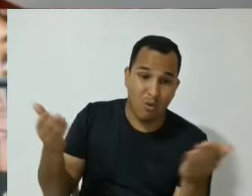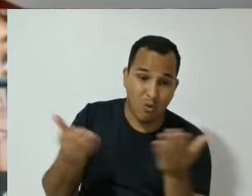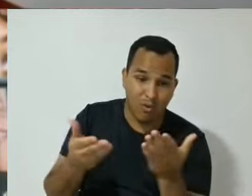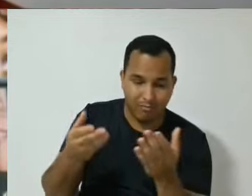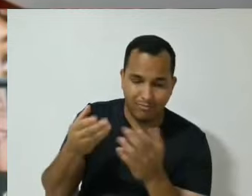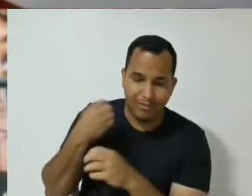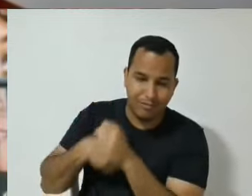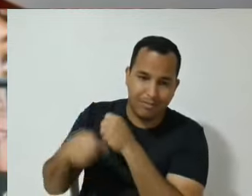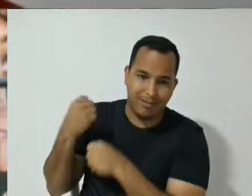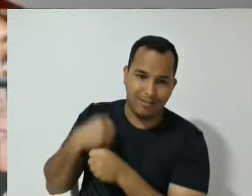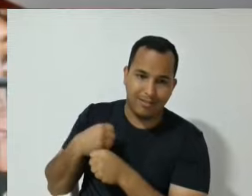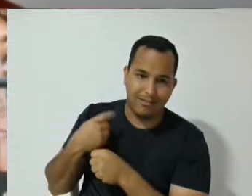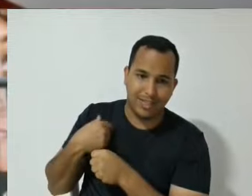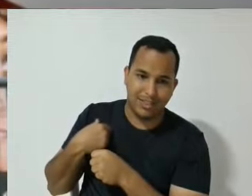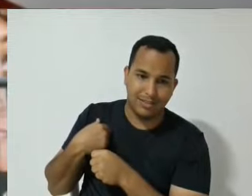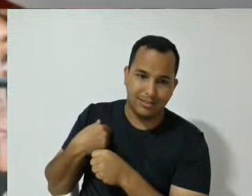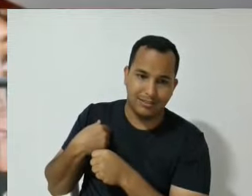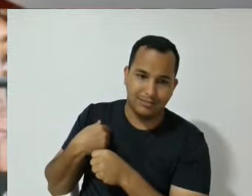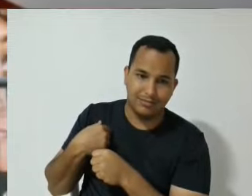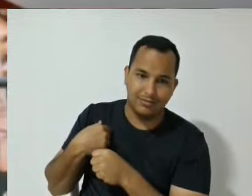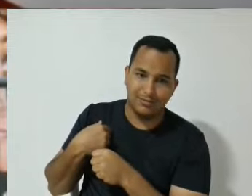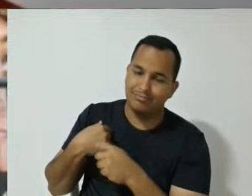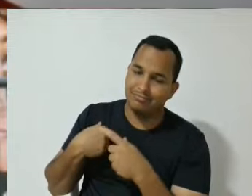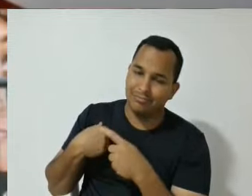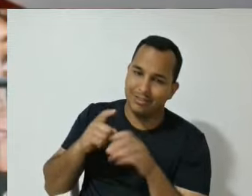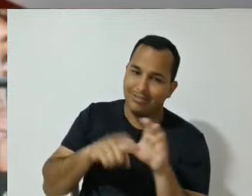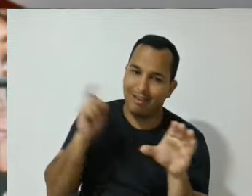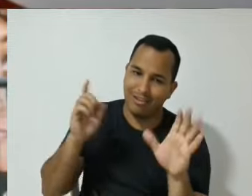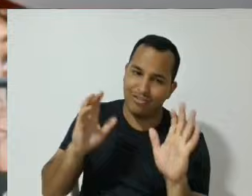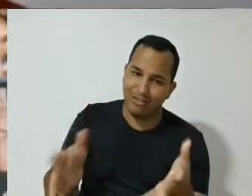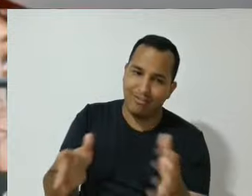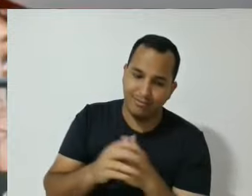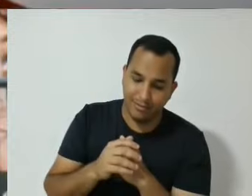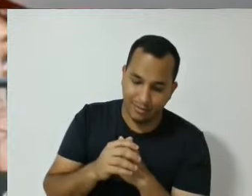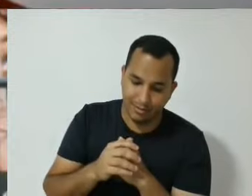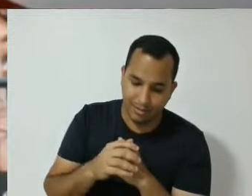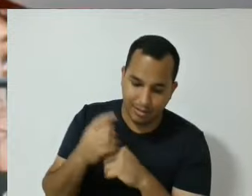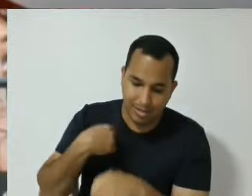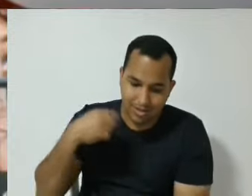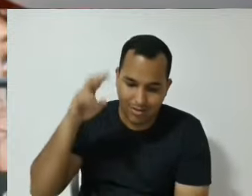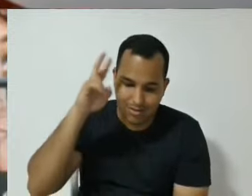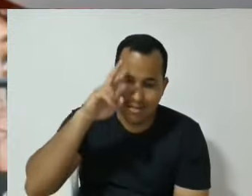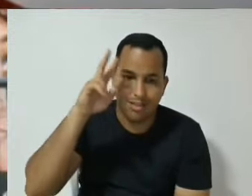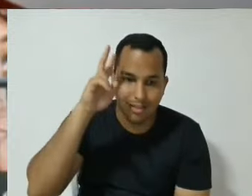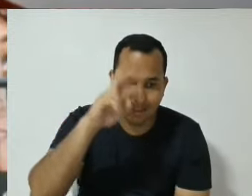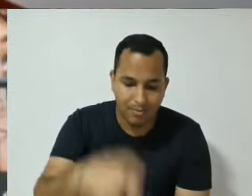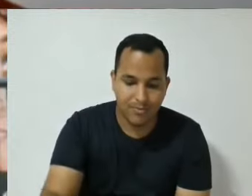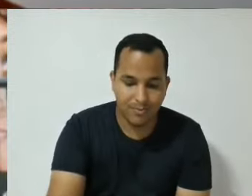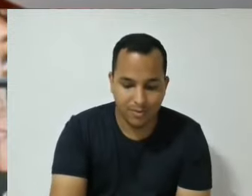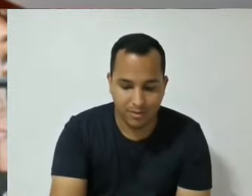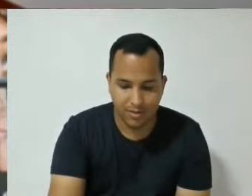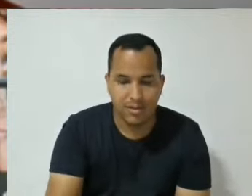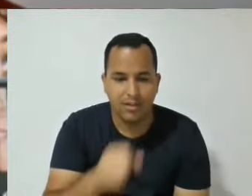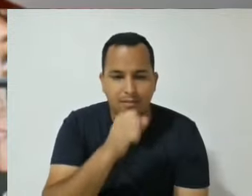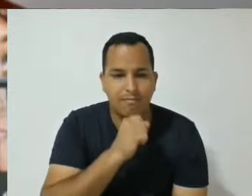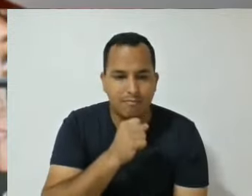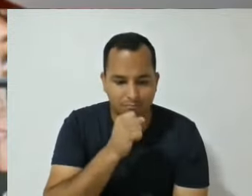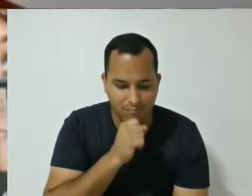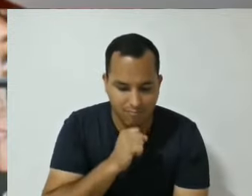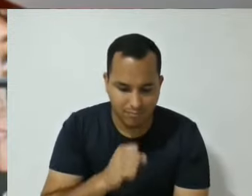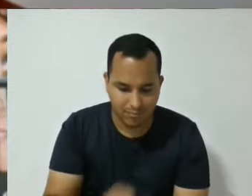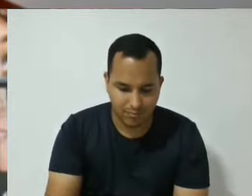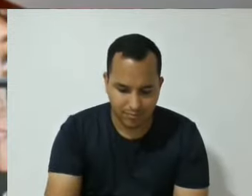né, que eu já não estou mais lá, eu me lembro das senhorinhas, né, com